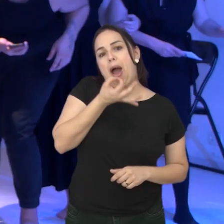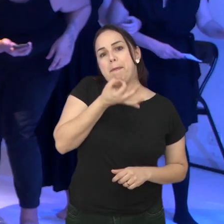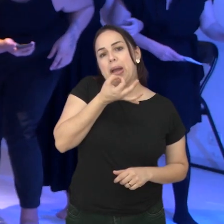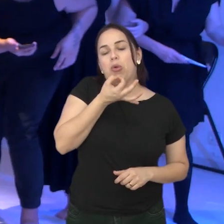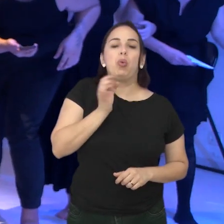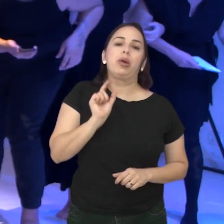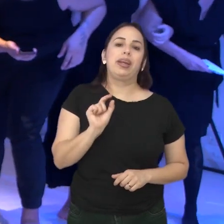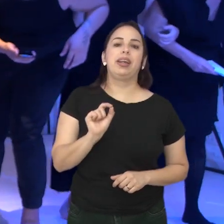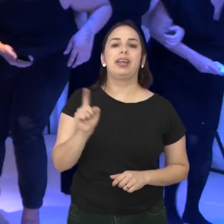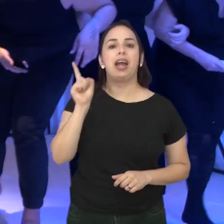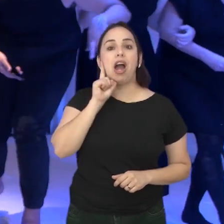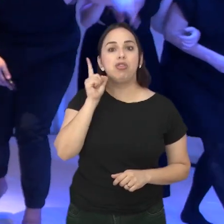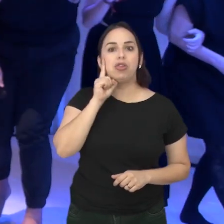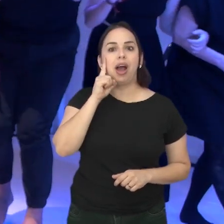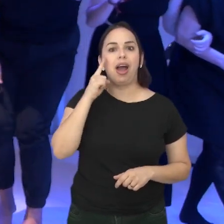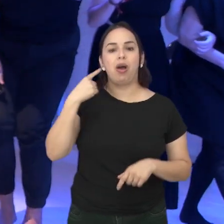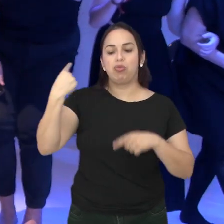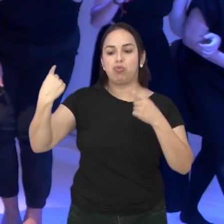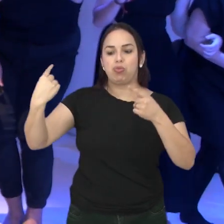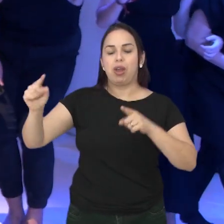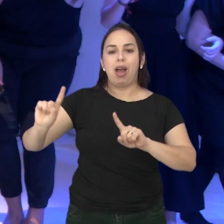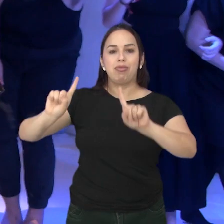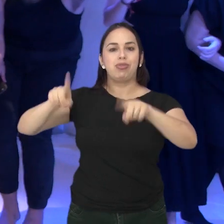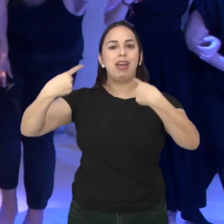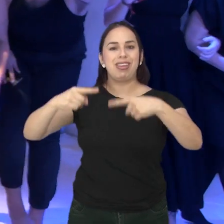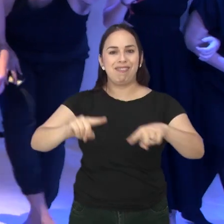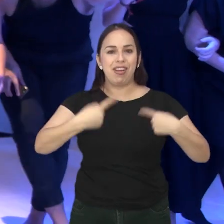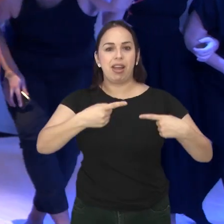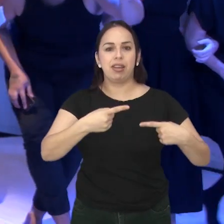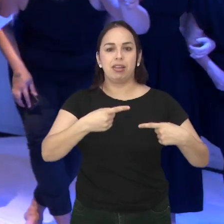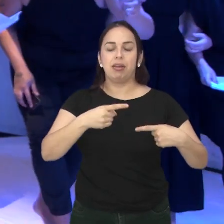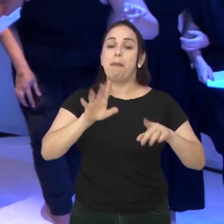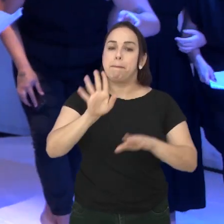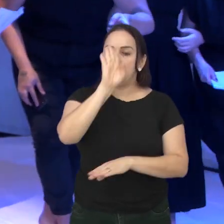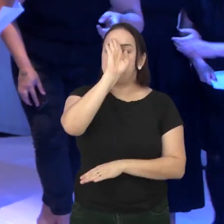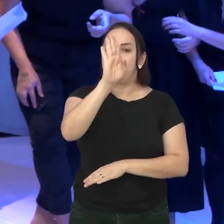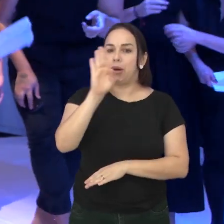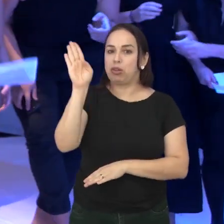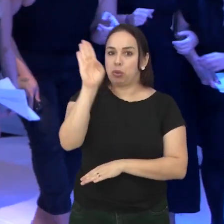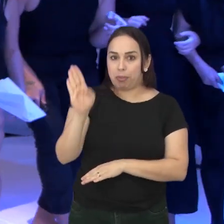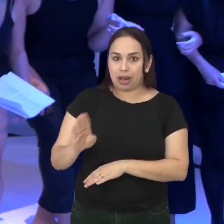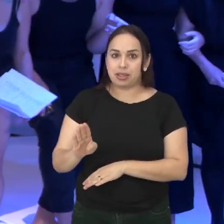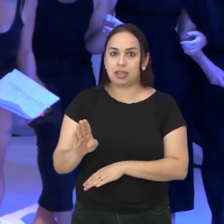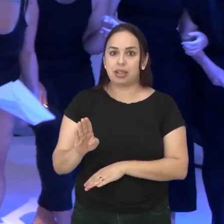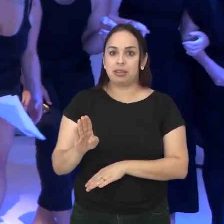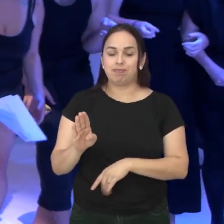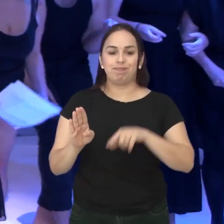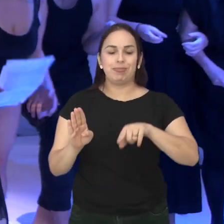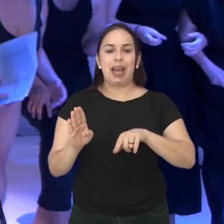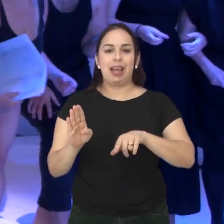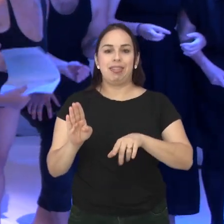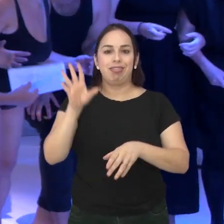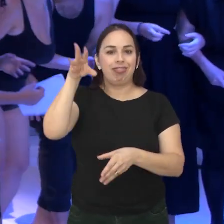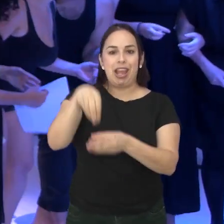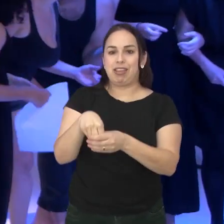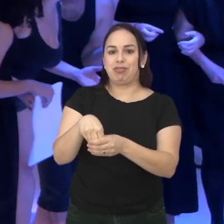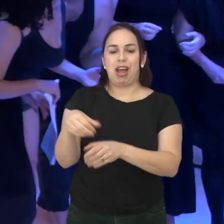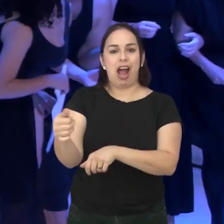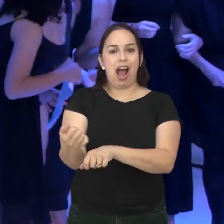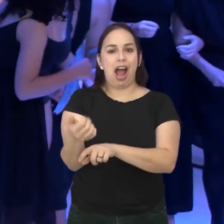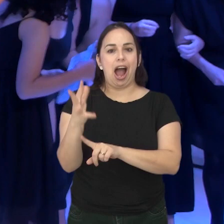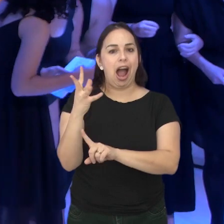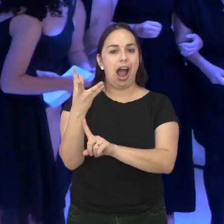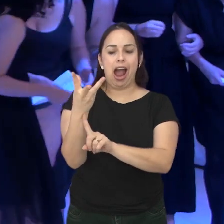Eu acho que o dia a dia ele requer um desafio maior, principalmente no país que a gente vive, onde a arte